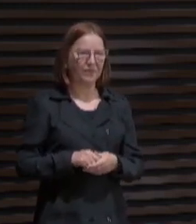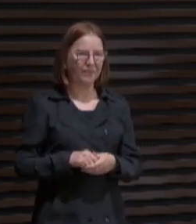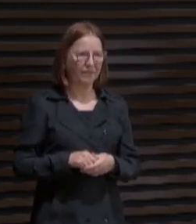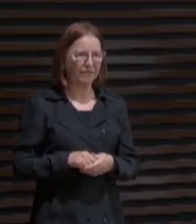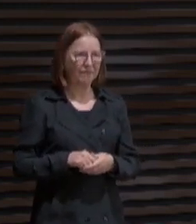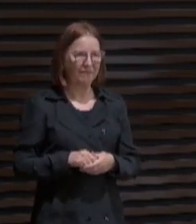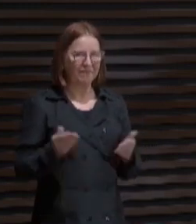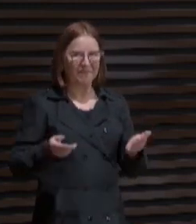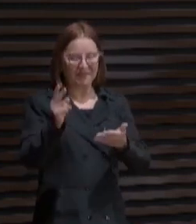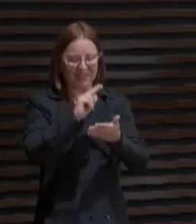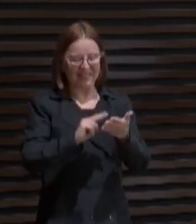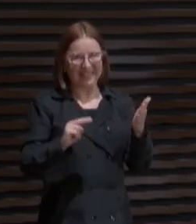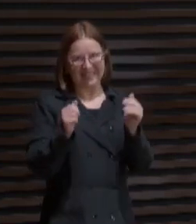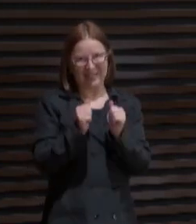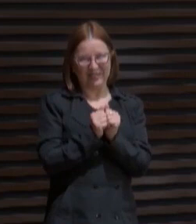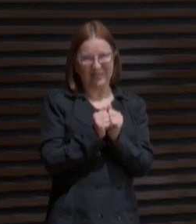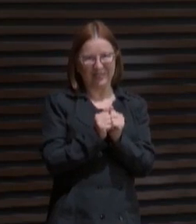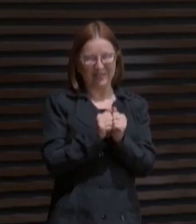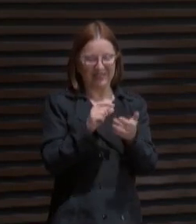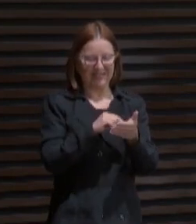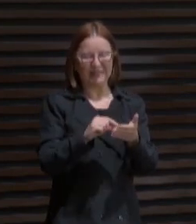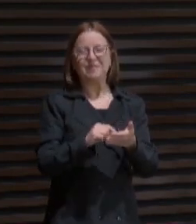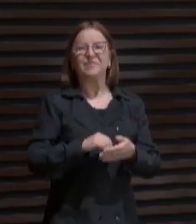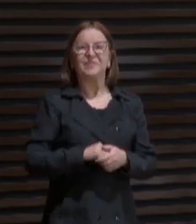ler juntos esses versículos.